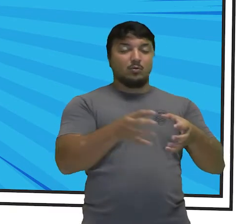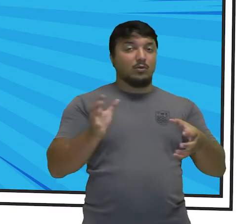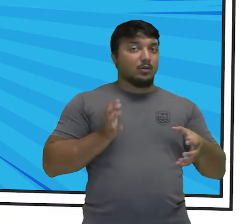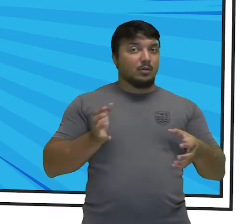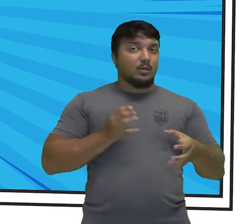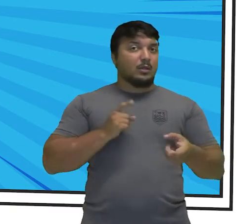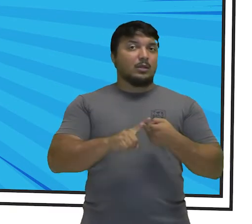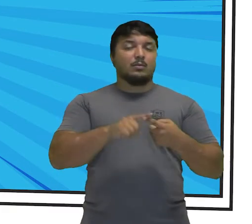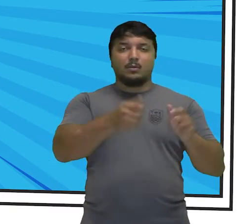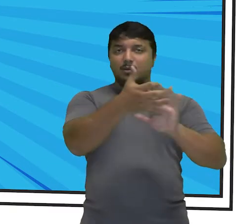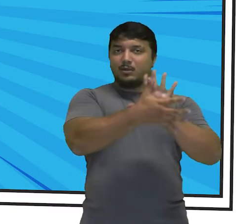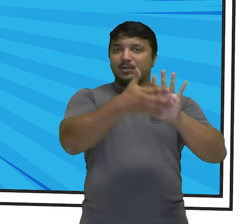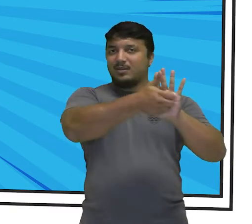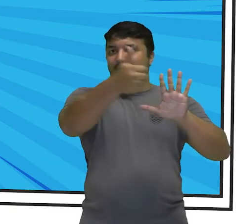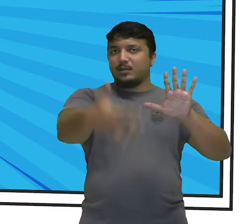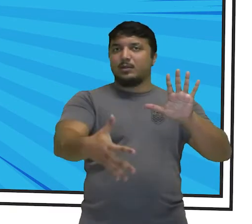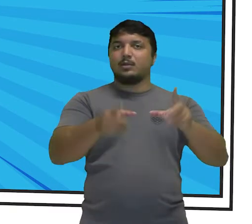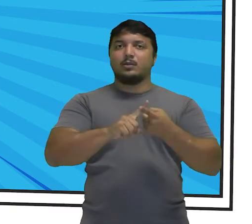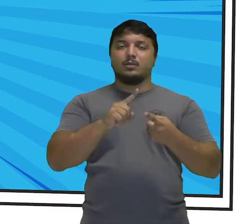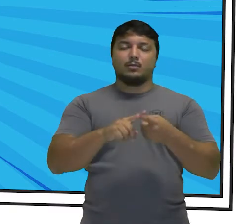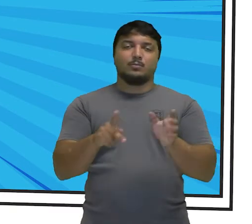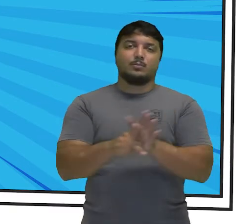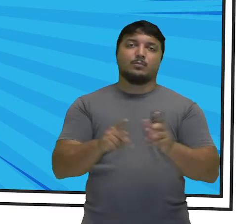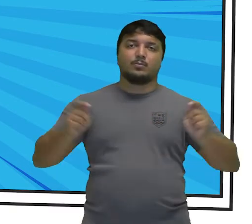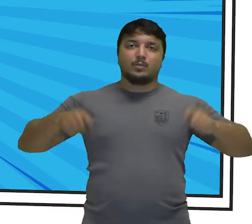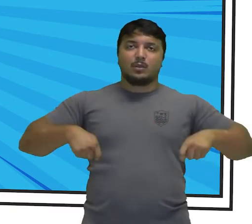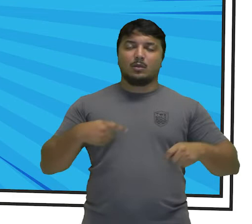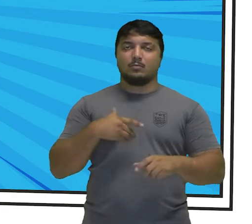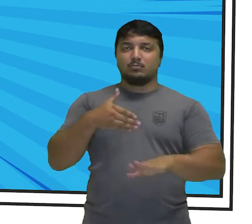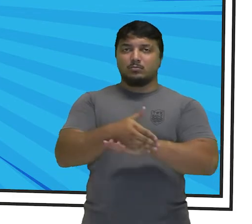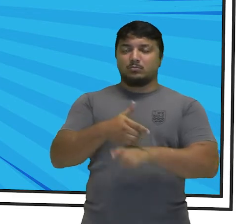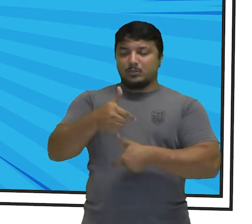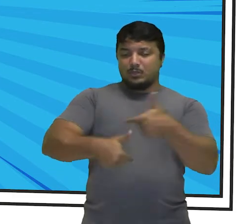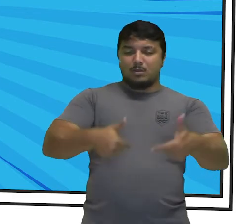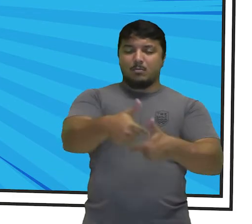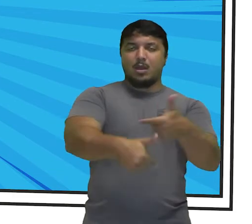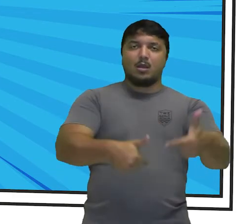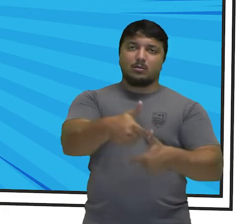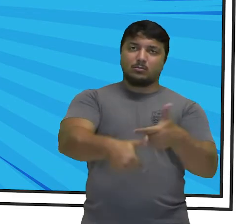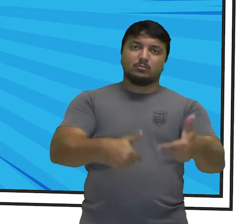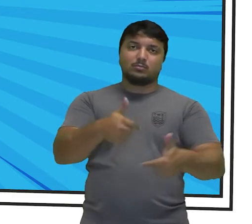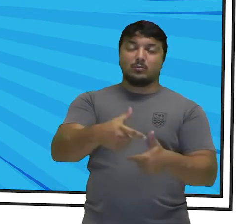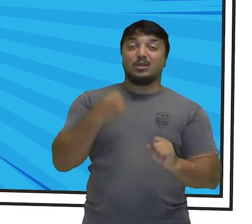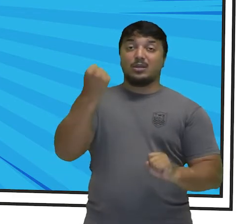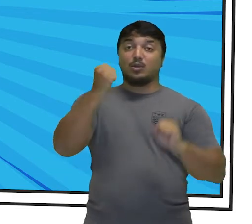falando no texto, eu tenho também um destaque da classe operariada. Quando a indústria